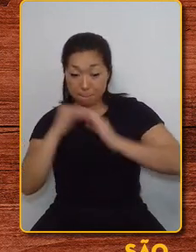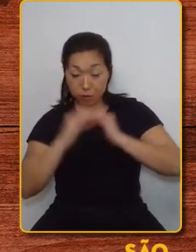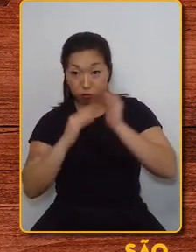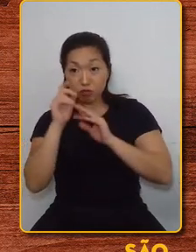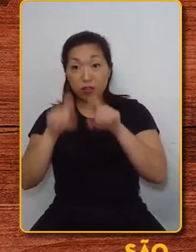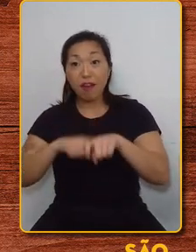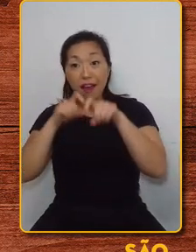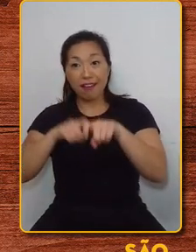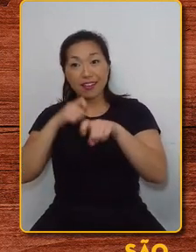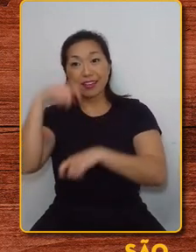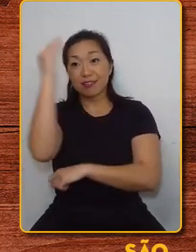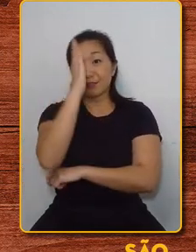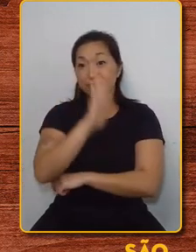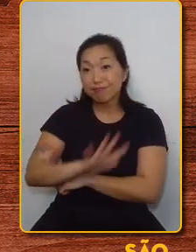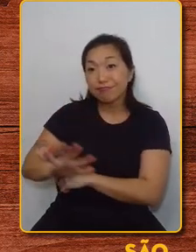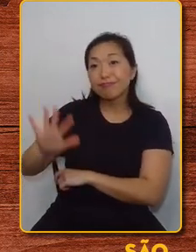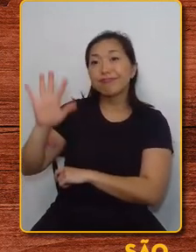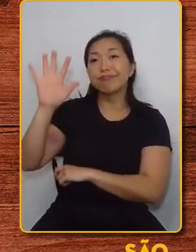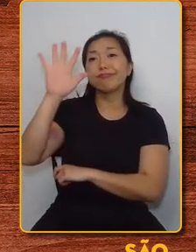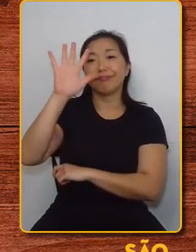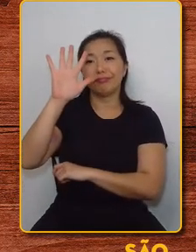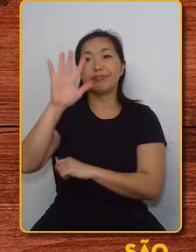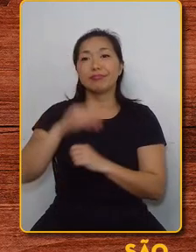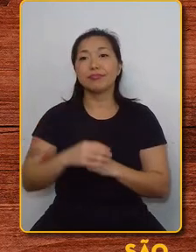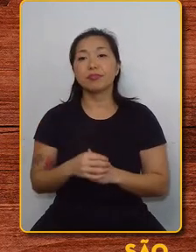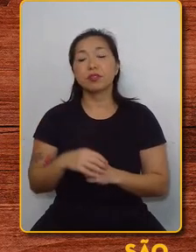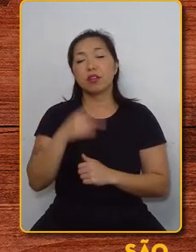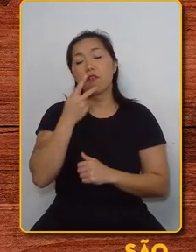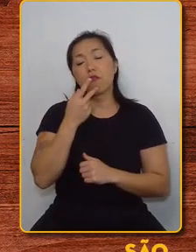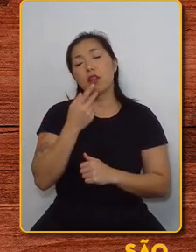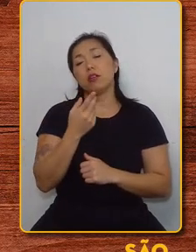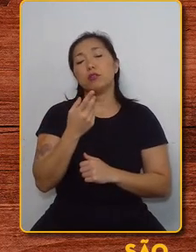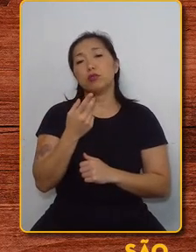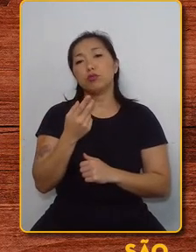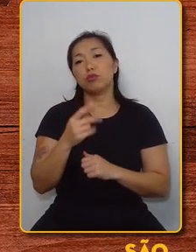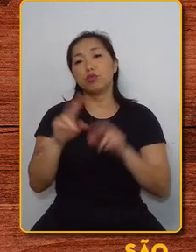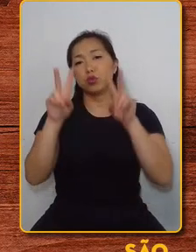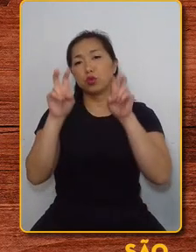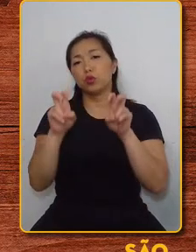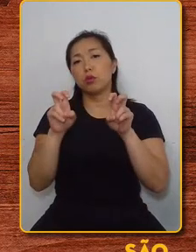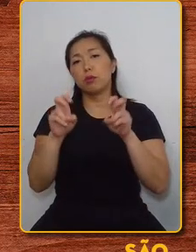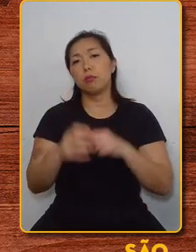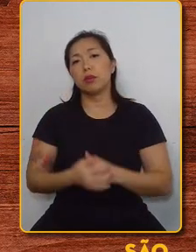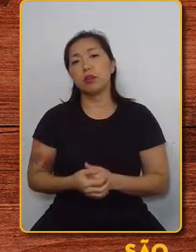pequena. Nós estamos falando aí de centenas de agricultores